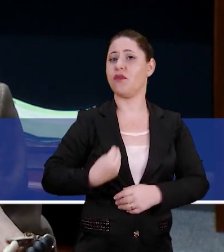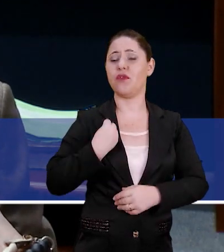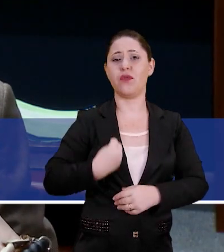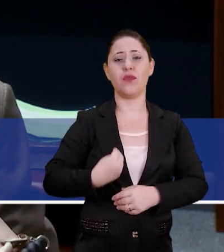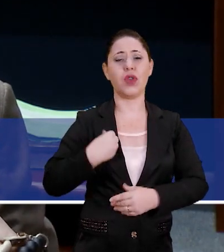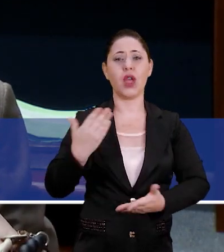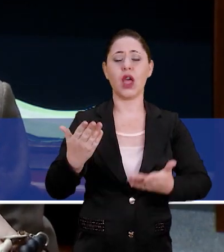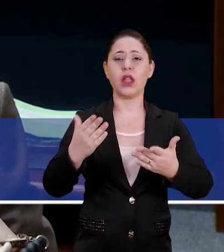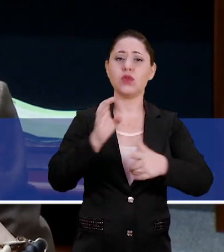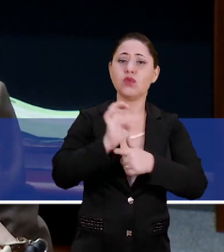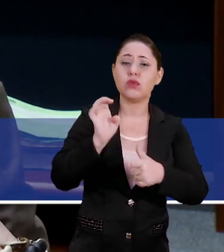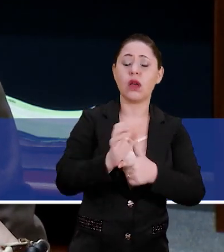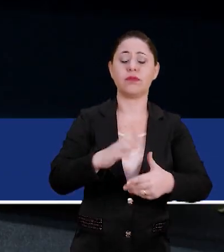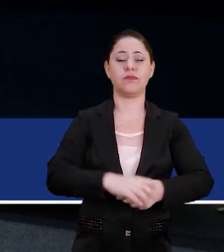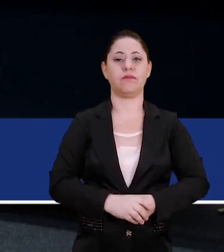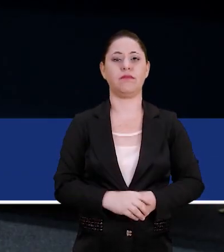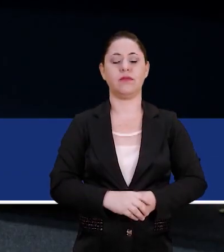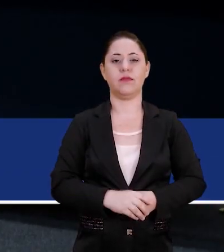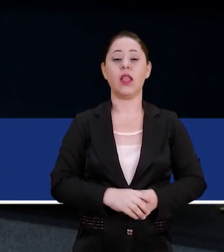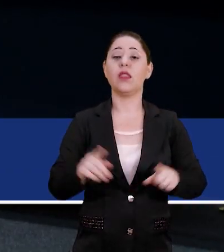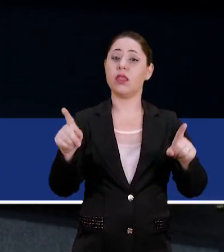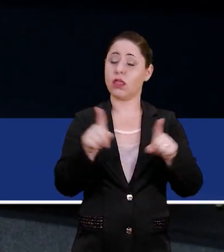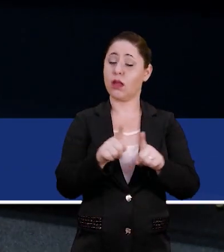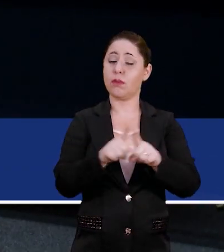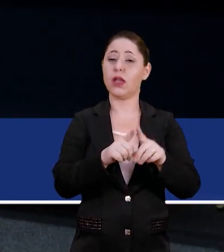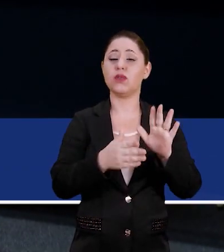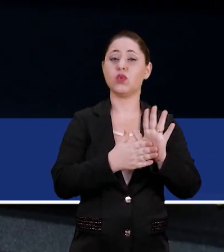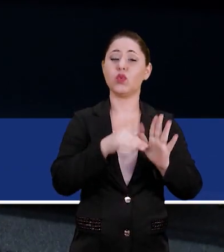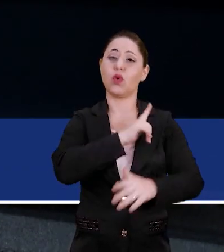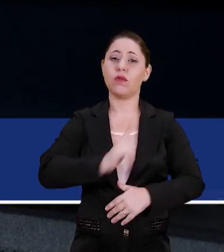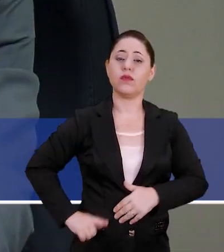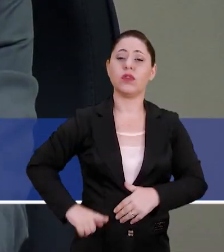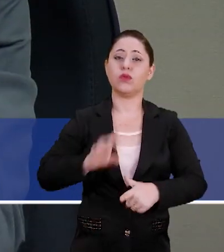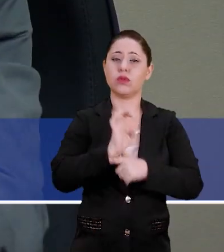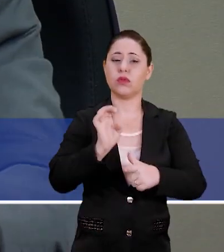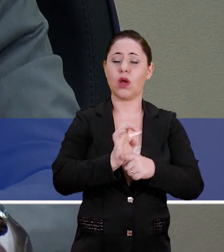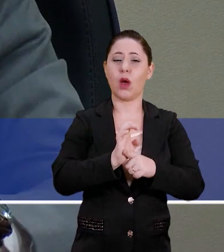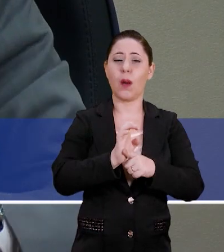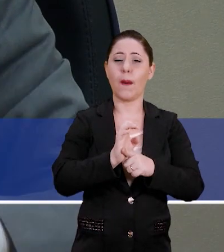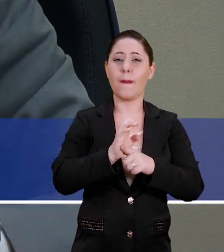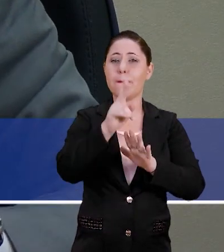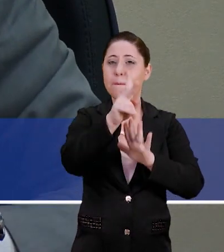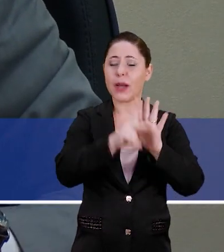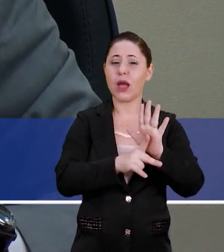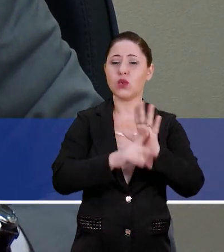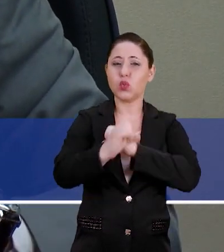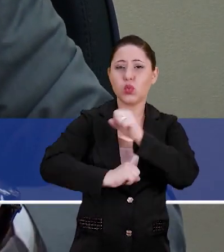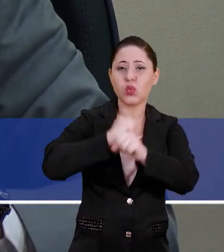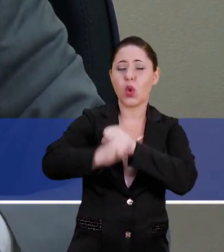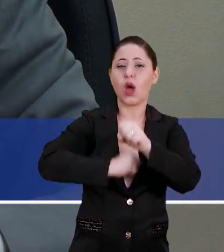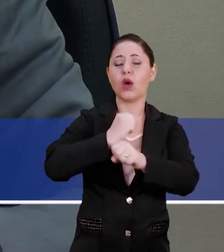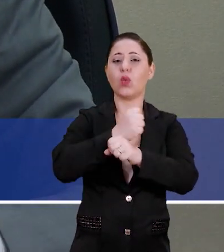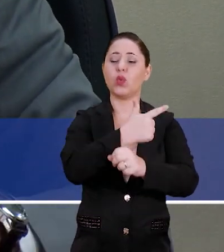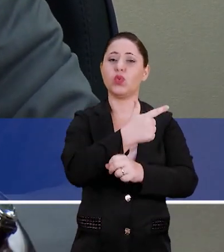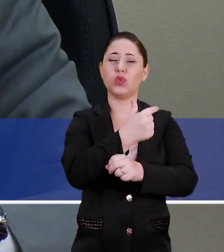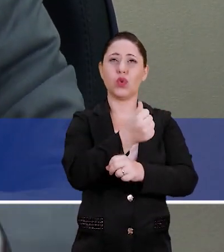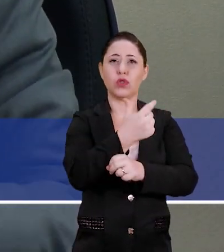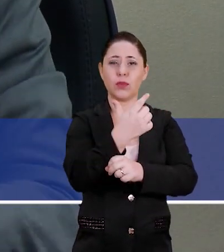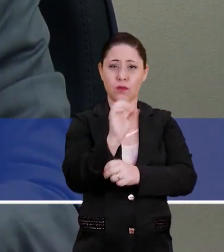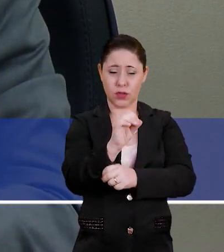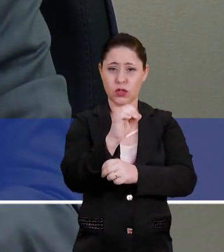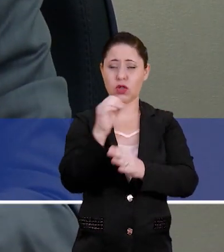para a vida e o funcionamento do Estado. Também de autoria do Governo do Estado, o Plano Plurianual para o período de 2020